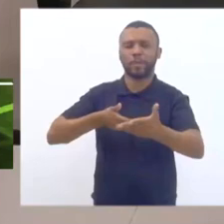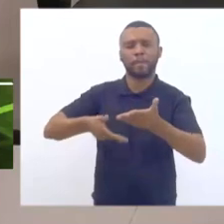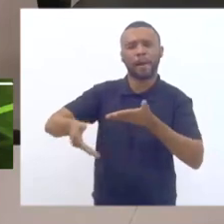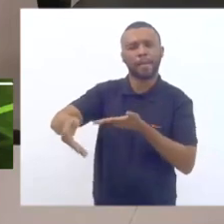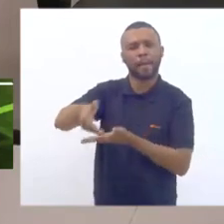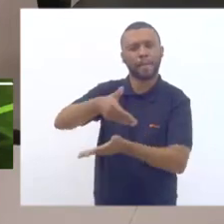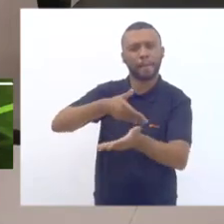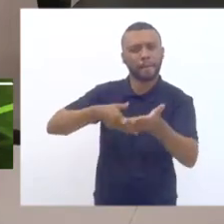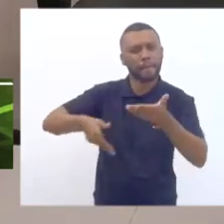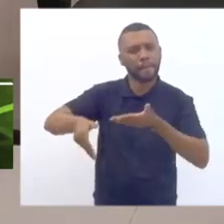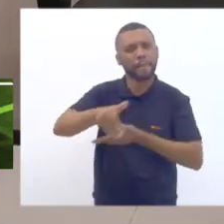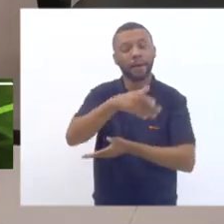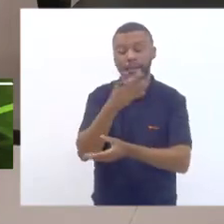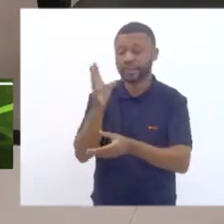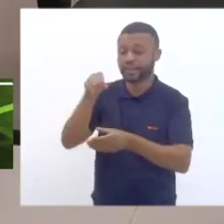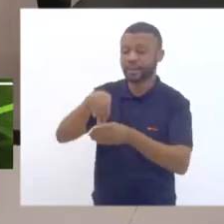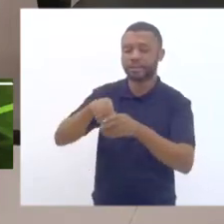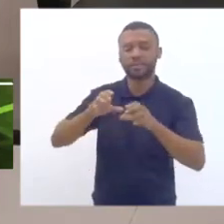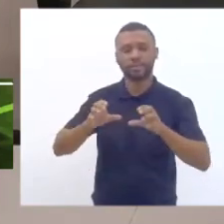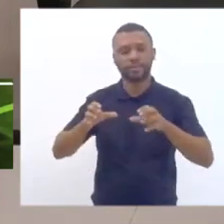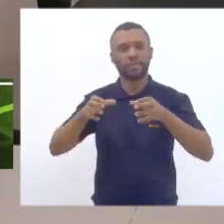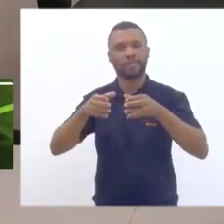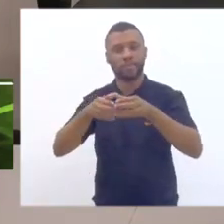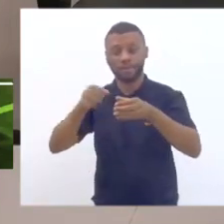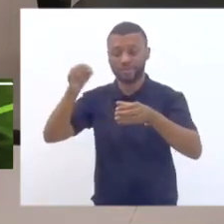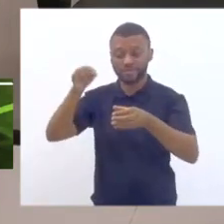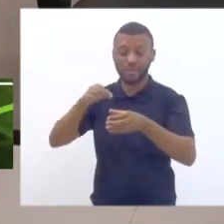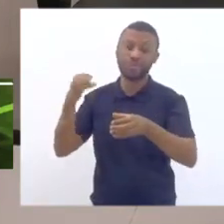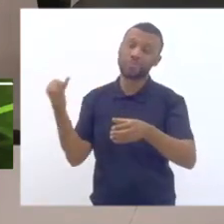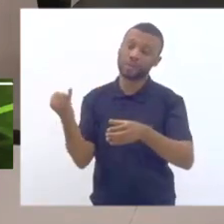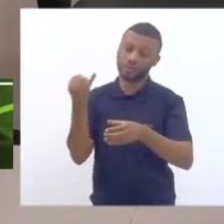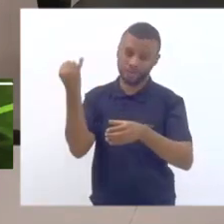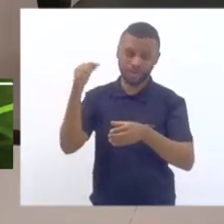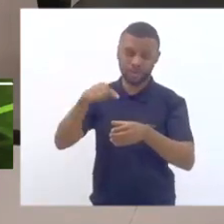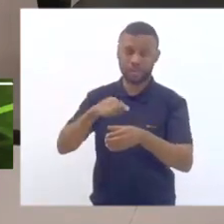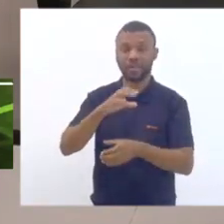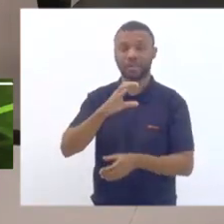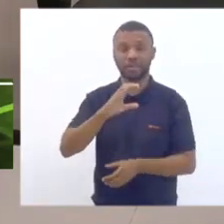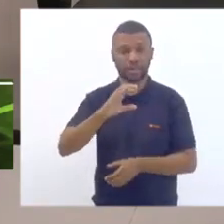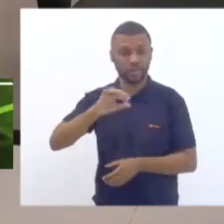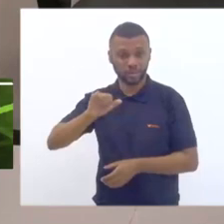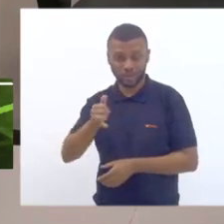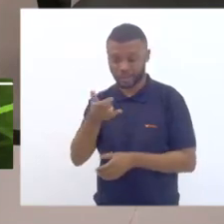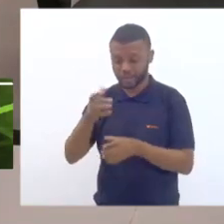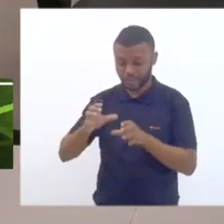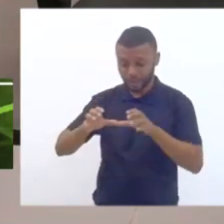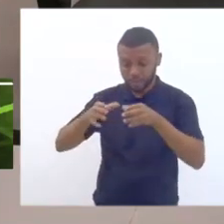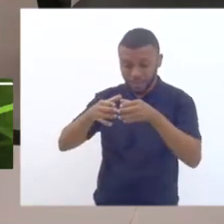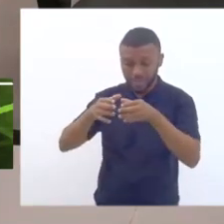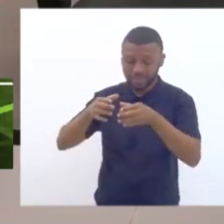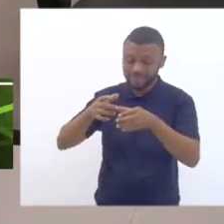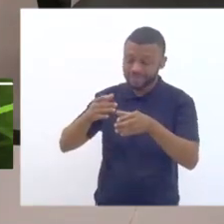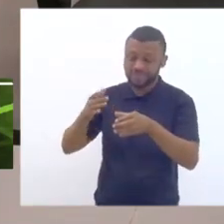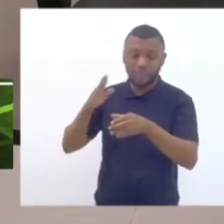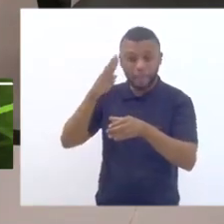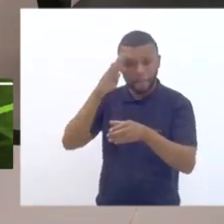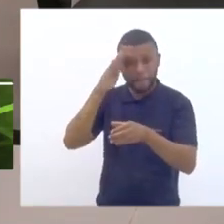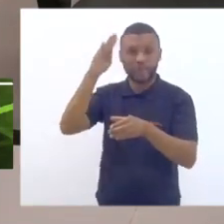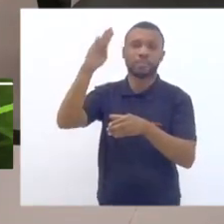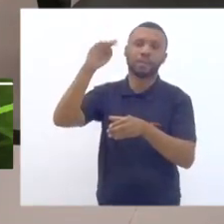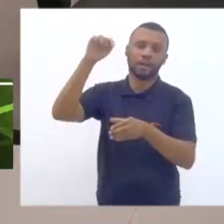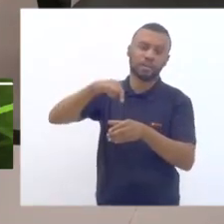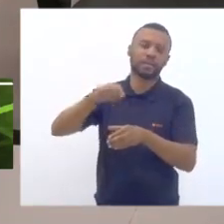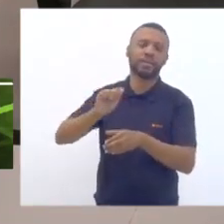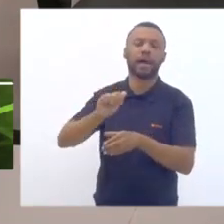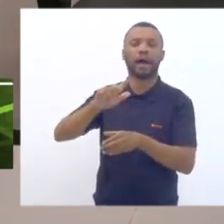Rocha, nesse colegiado, um dos mais importantes dessa casa, uma das comissões mais importantes, com